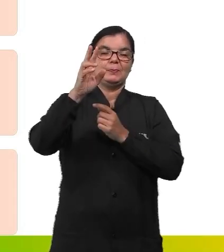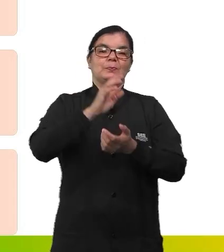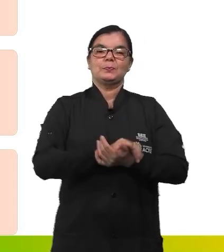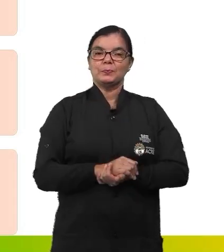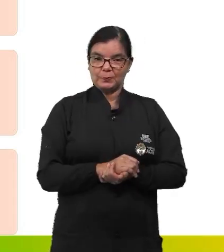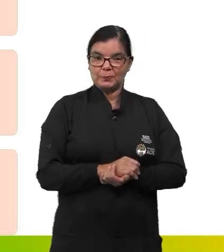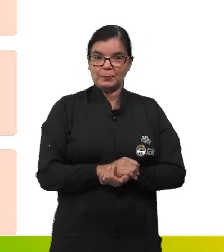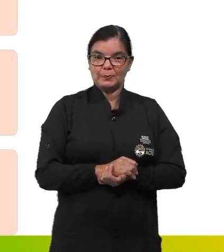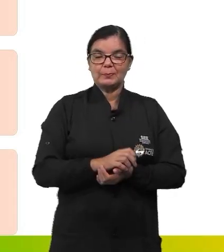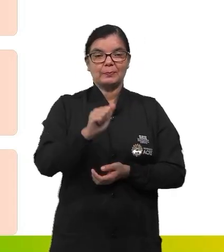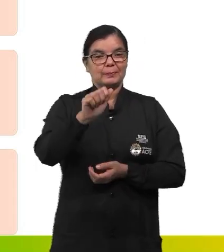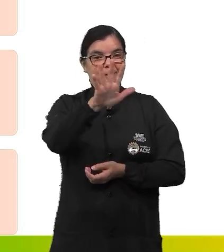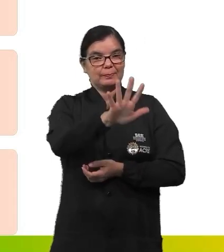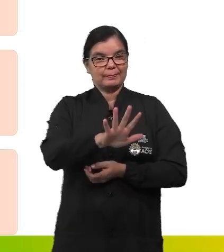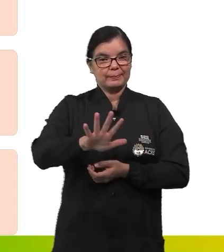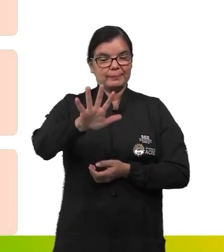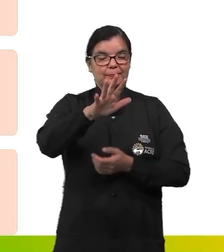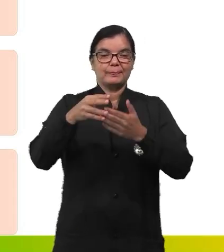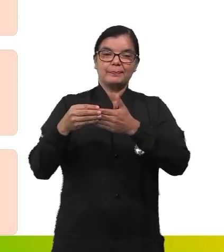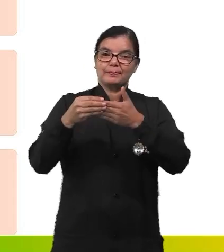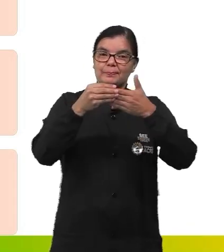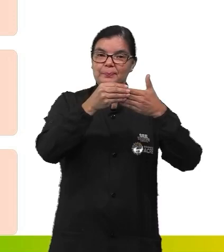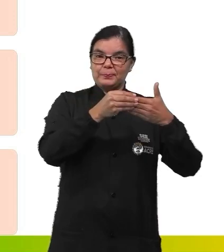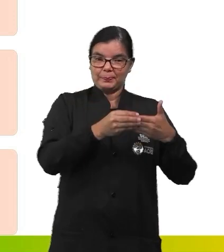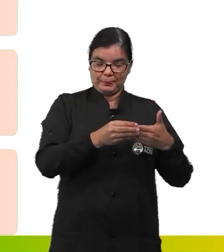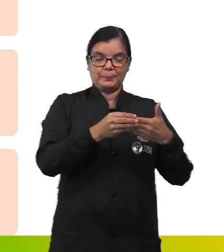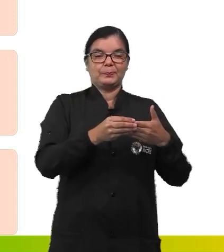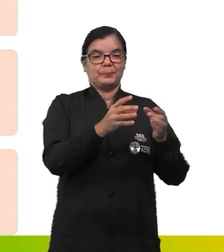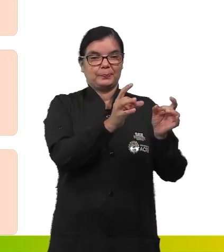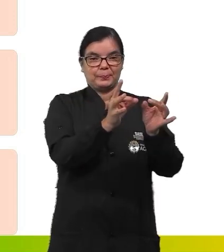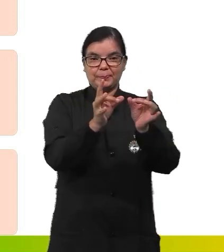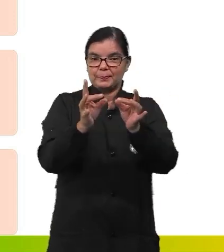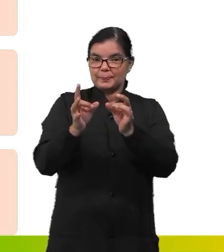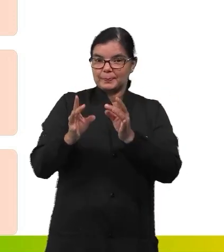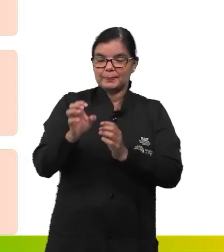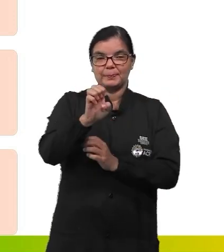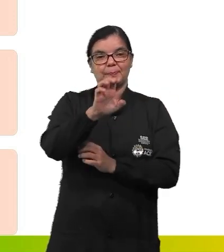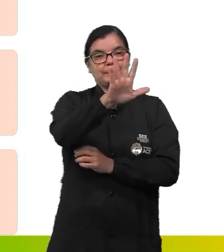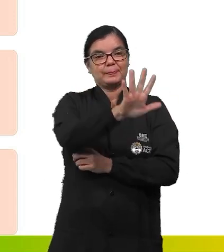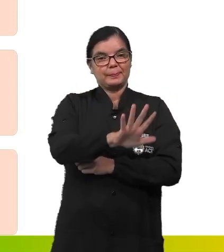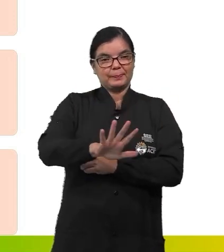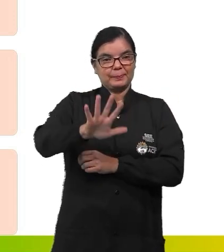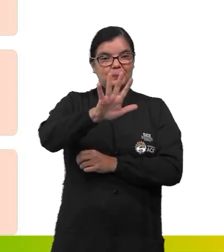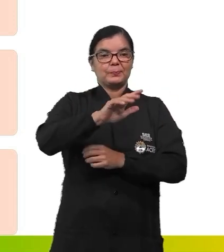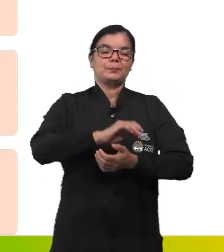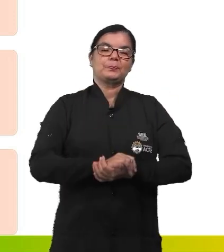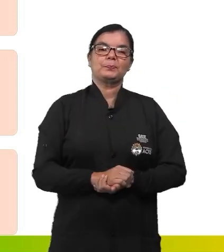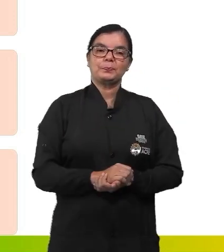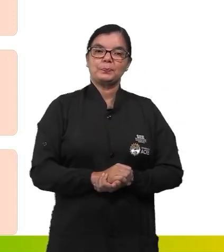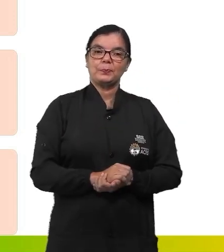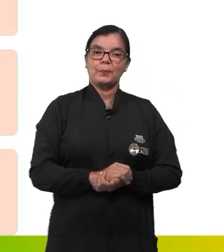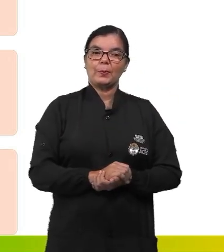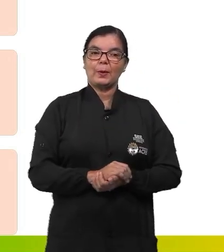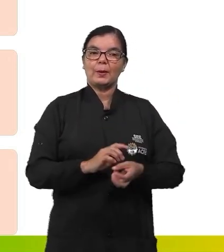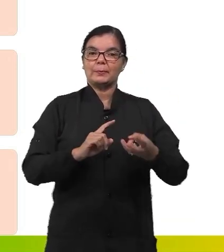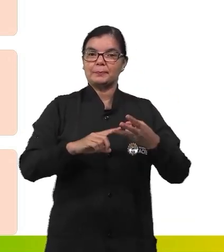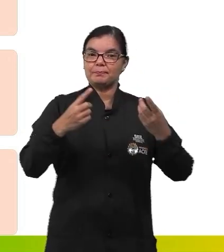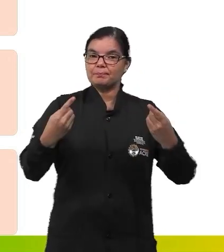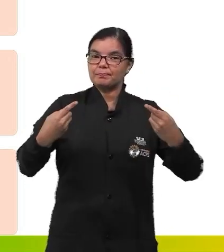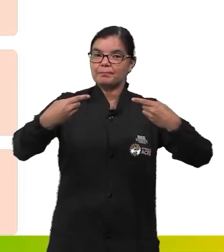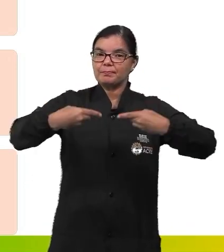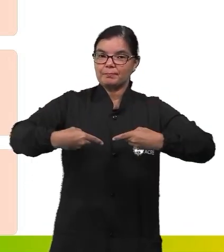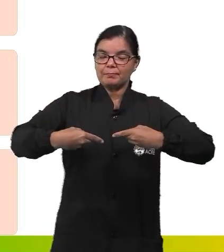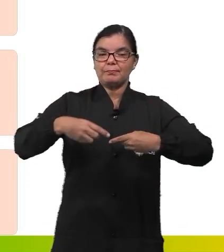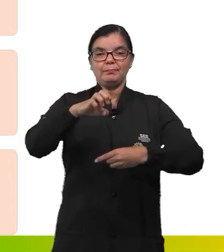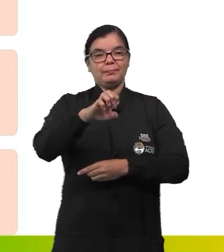especiarias asiáticas e trazer para comercializá-las na Europa. Um outro contexto, a